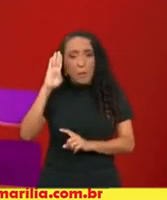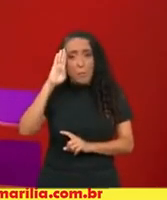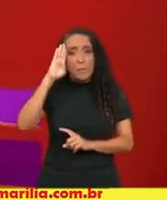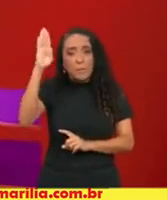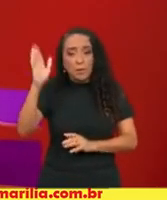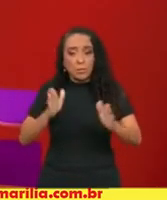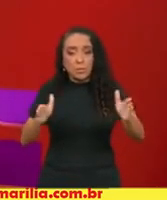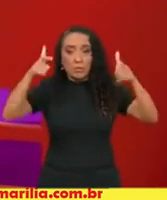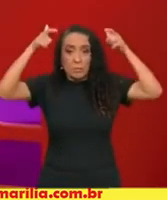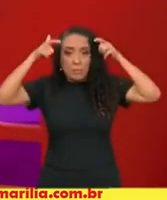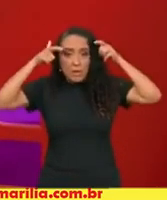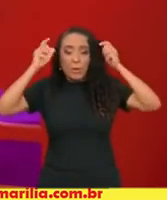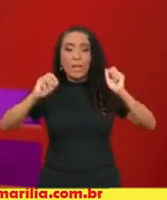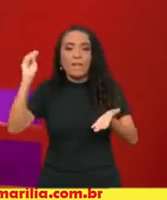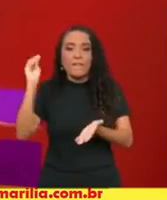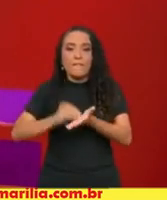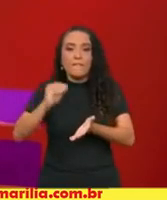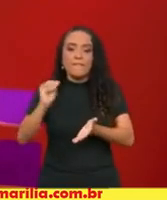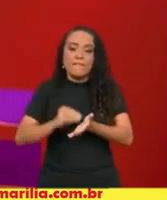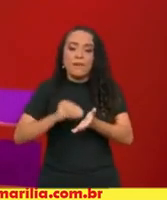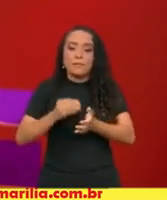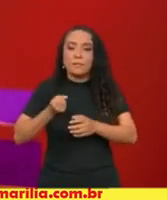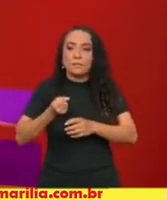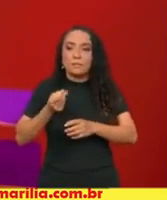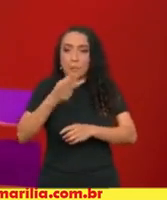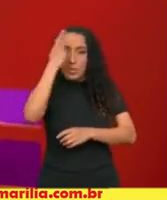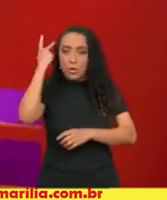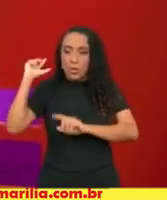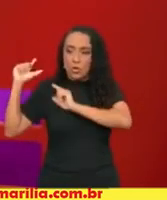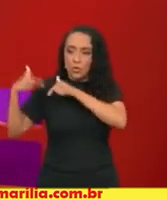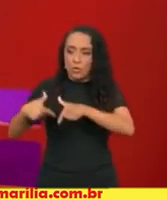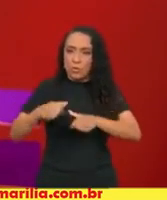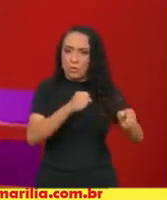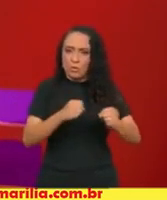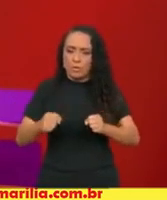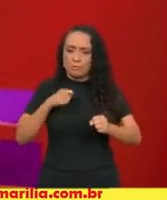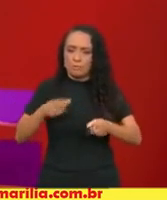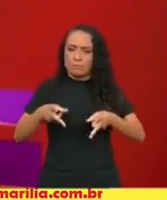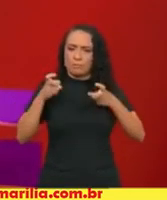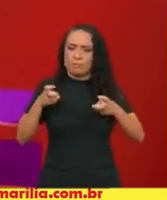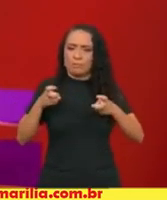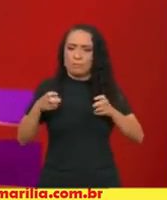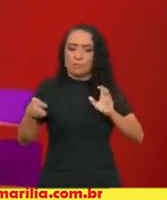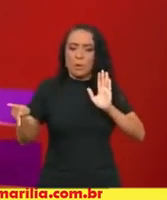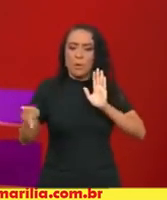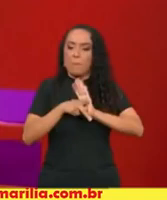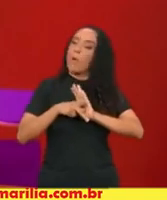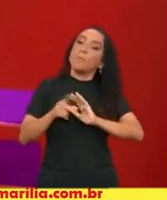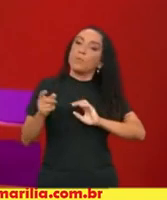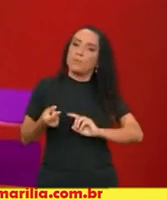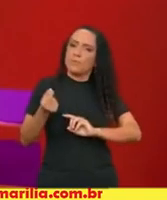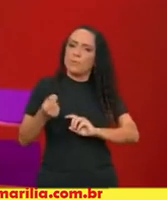período imperial, é a falta de numerário. Né? Porque os conservadores no poder tinham uma percepção, e é o próprio da ortodoxia monetária